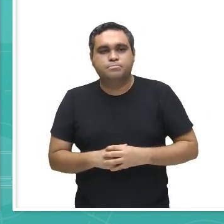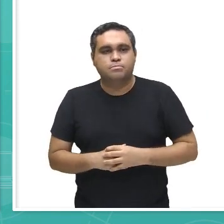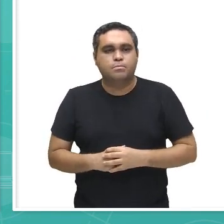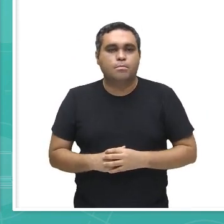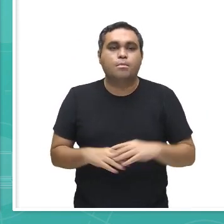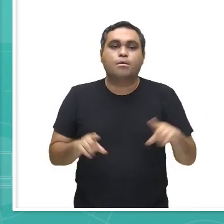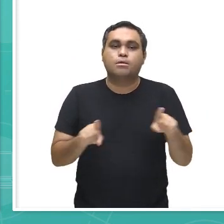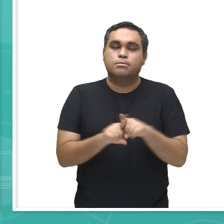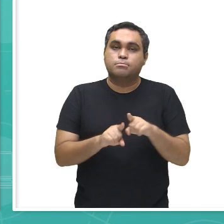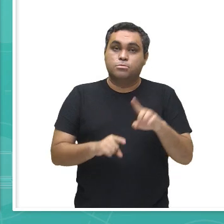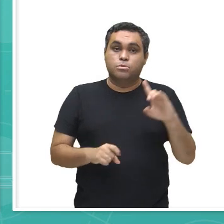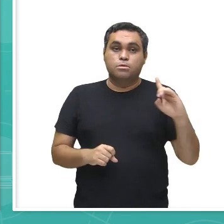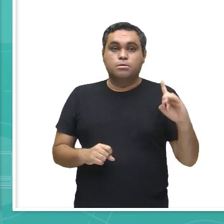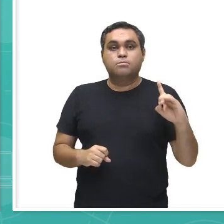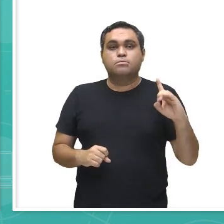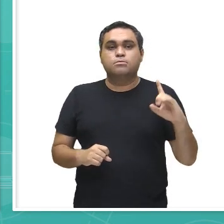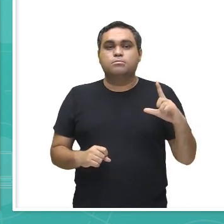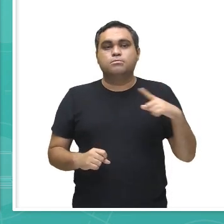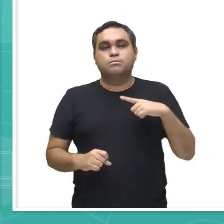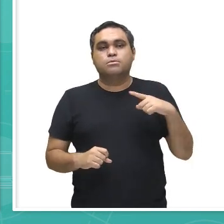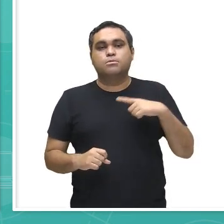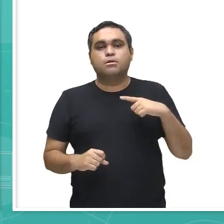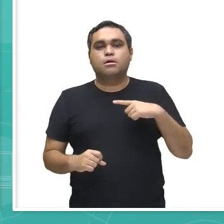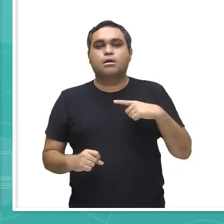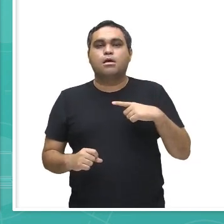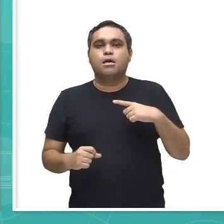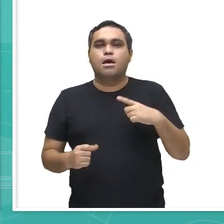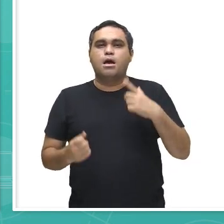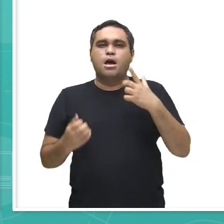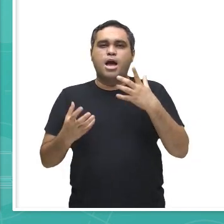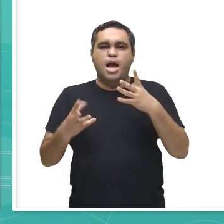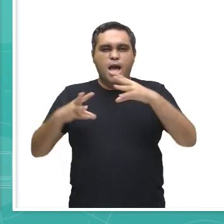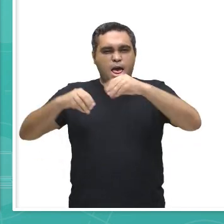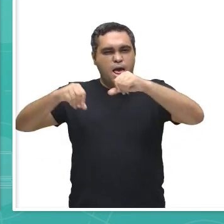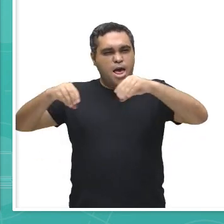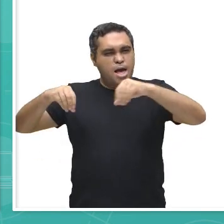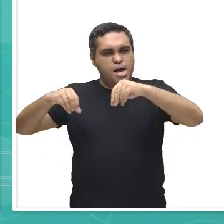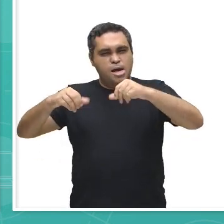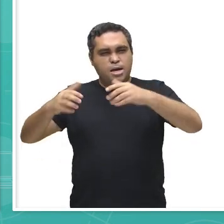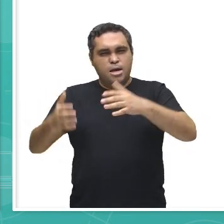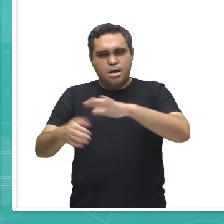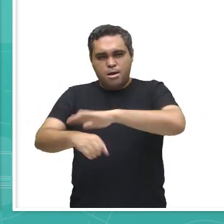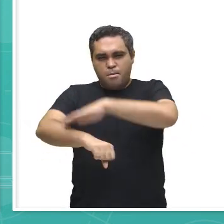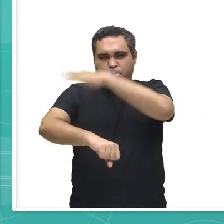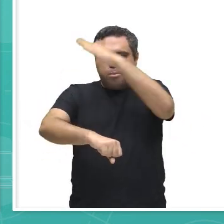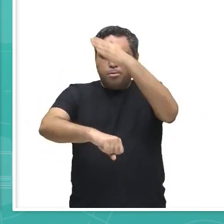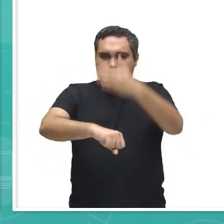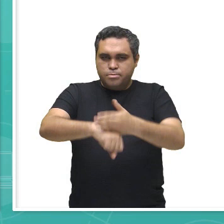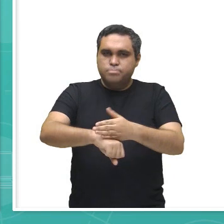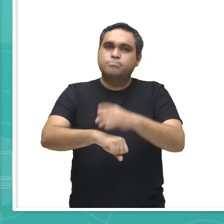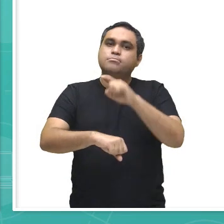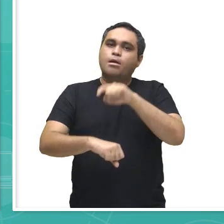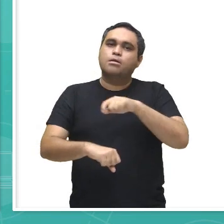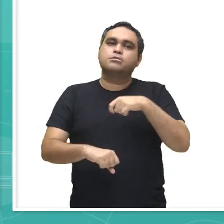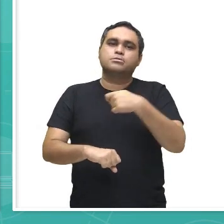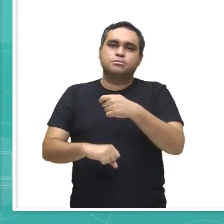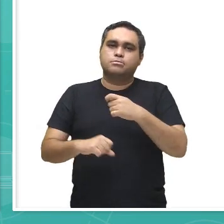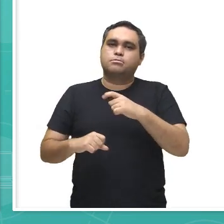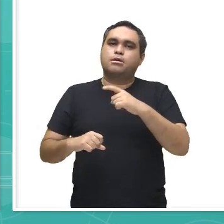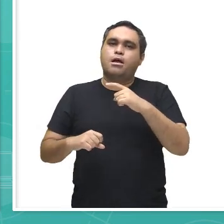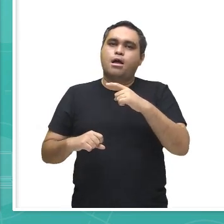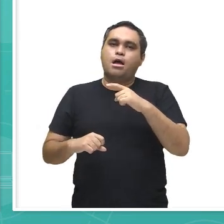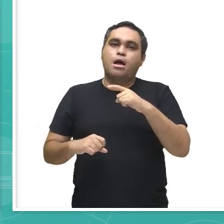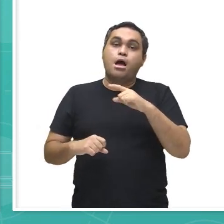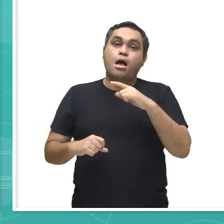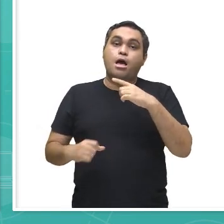Aqui no D, a gente tem uma carrada de areia, né? A carrada de areia também é um corpo, ela não